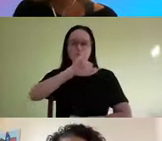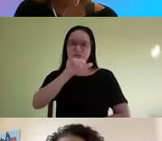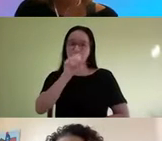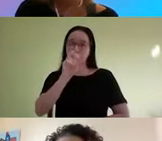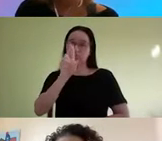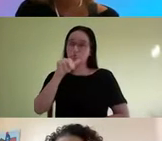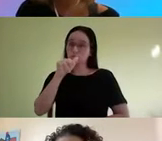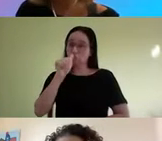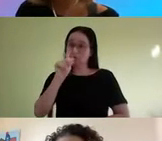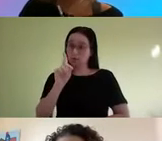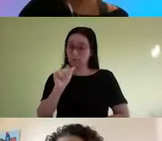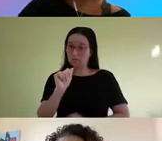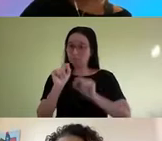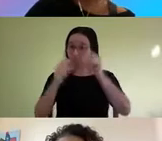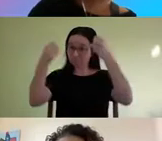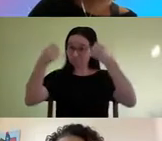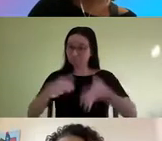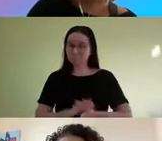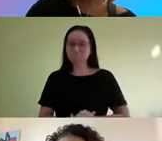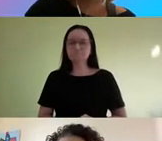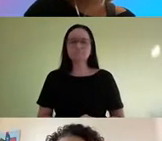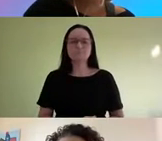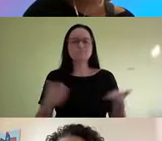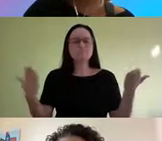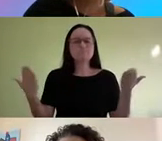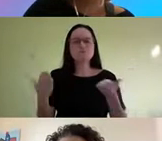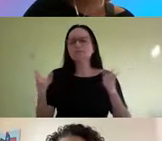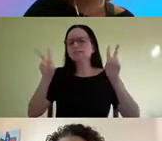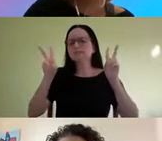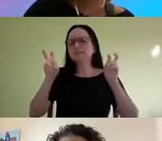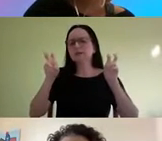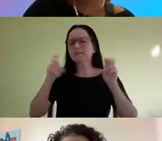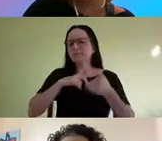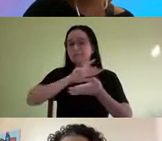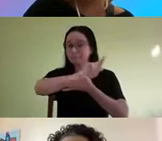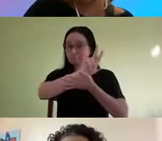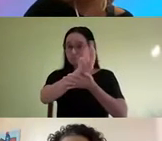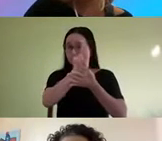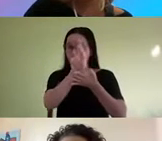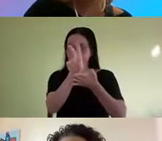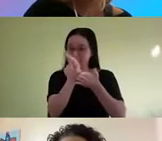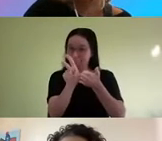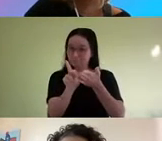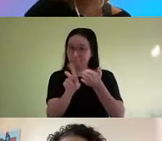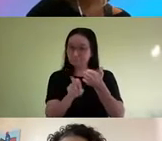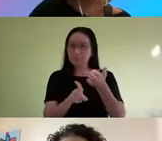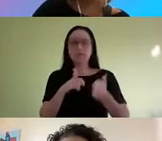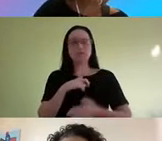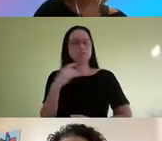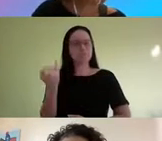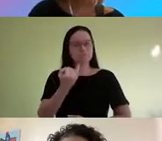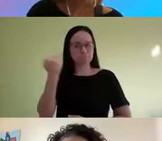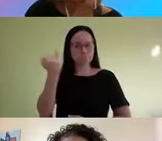começar, e hoje a gente vai falar sobre diversidade, a gente vai trazer essa pauta que é super importante,